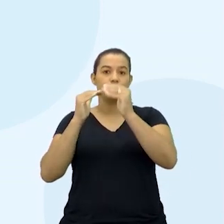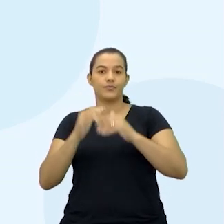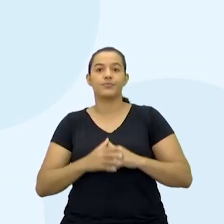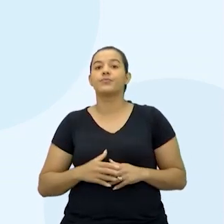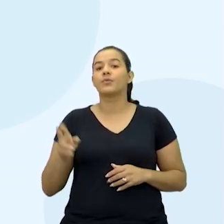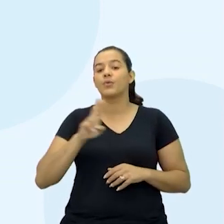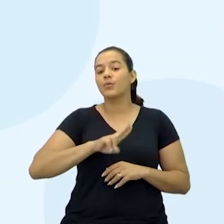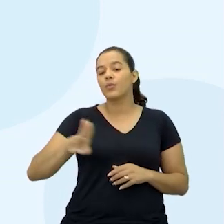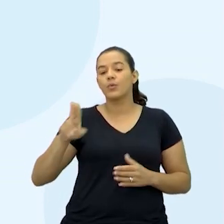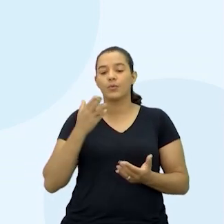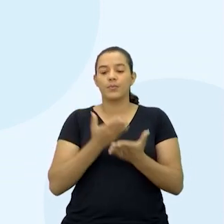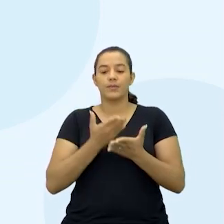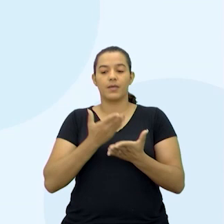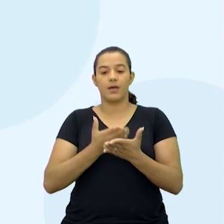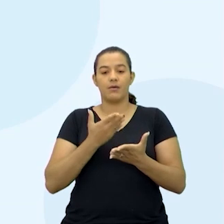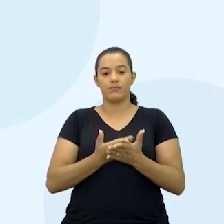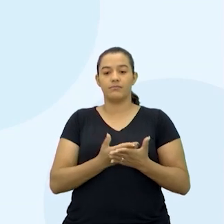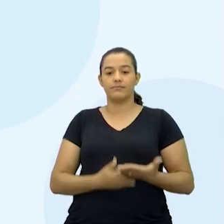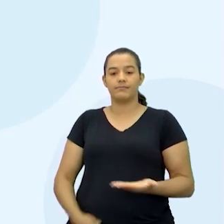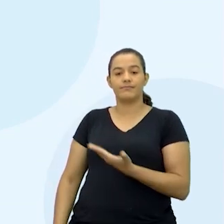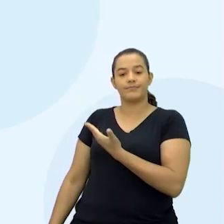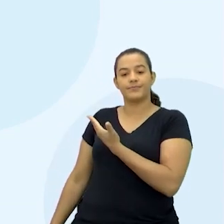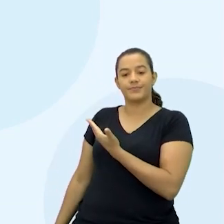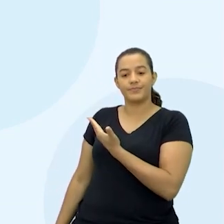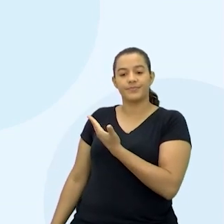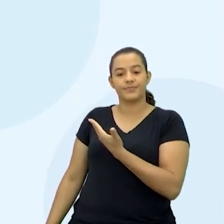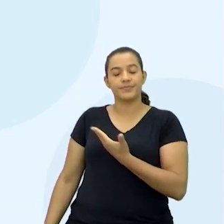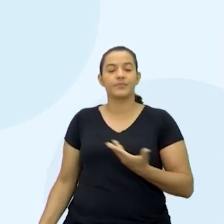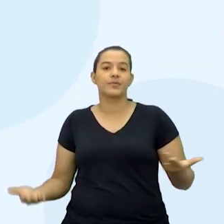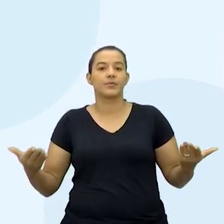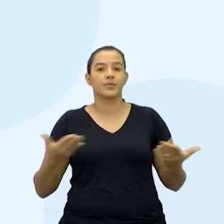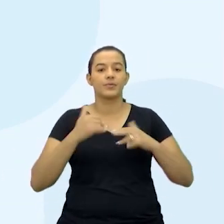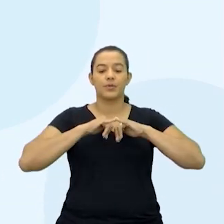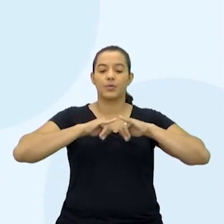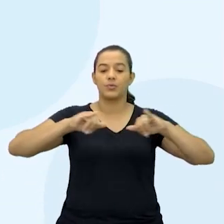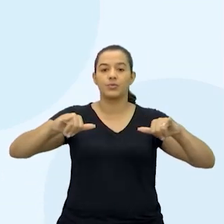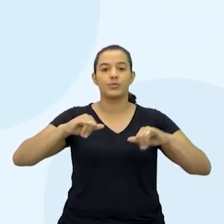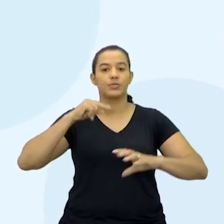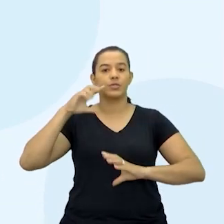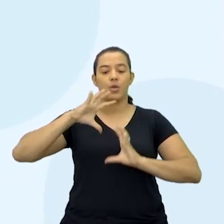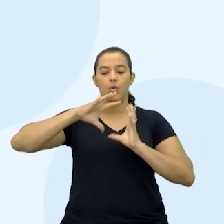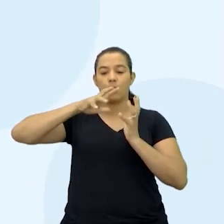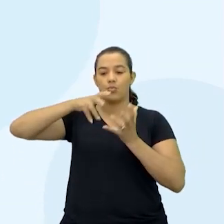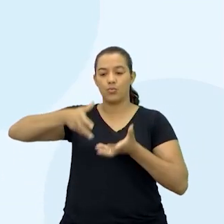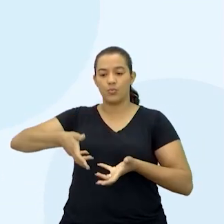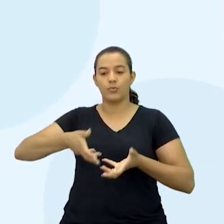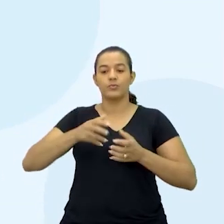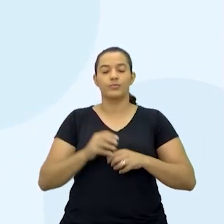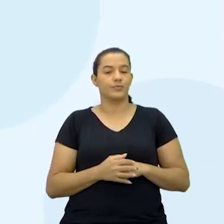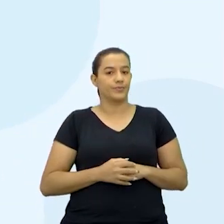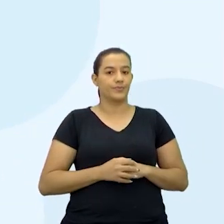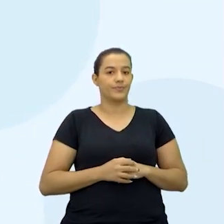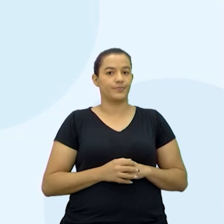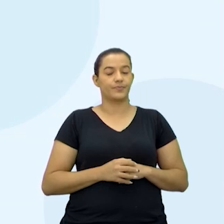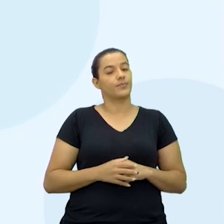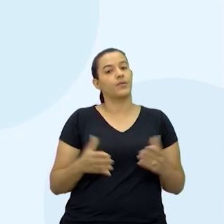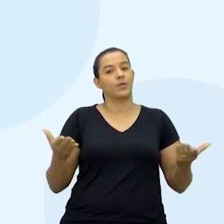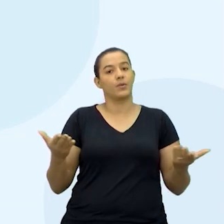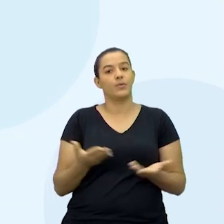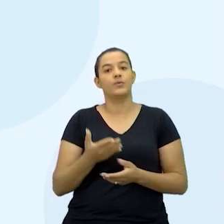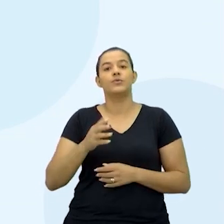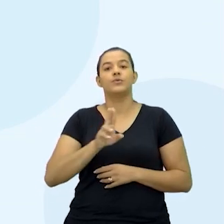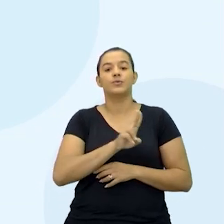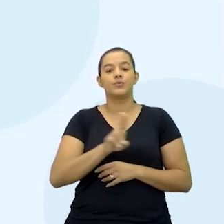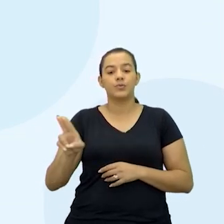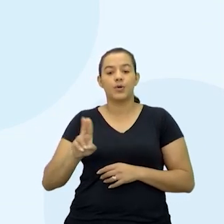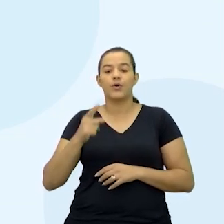da aula, Notícias do Mundo, é o nome da aula de hoje, Notícias do Mundo. Eu, professor Mauro Marcel, o nome desse aprofundamento